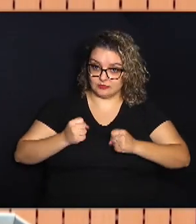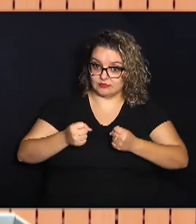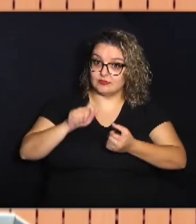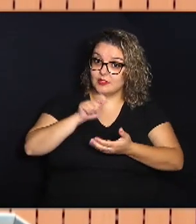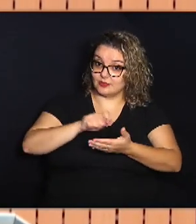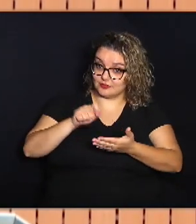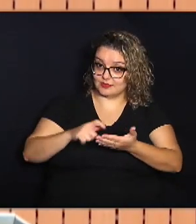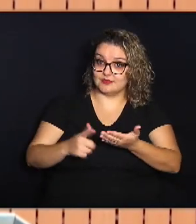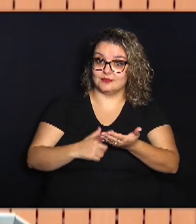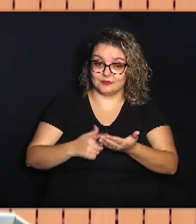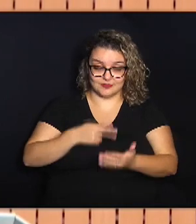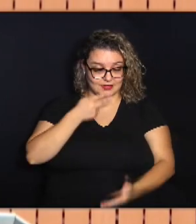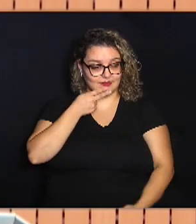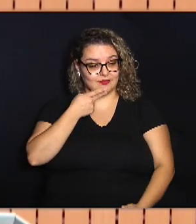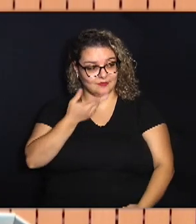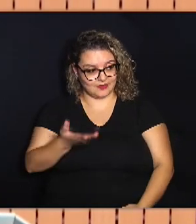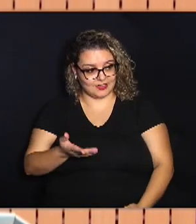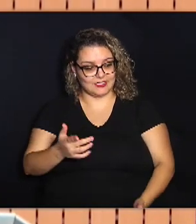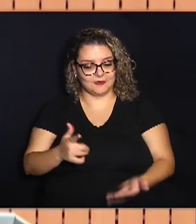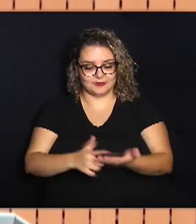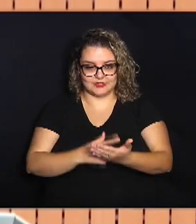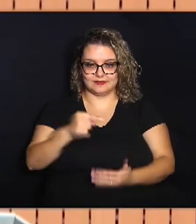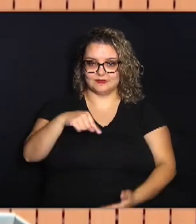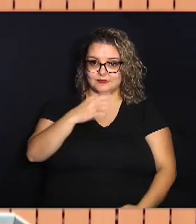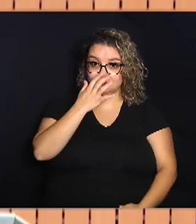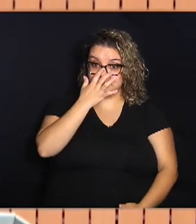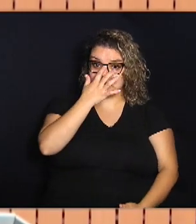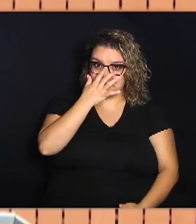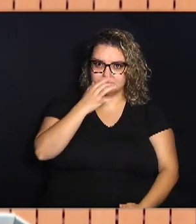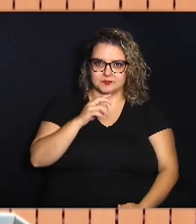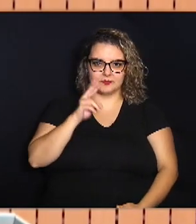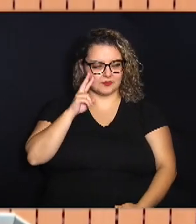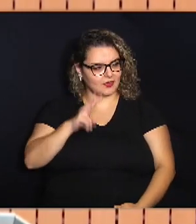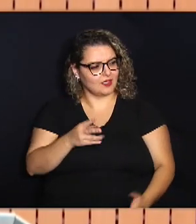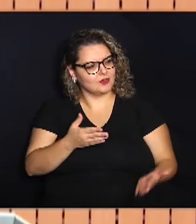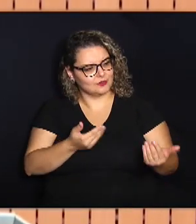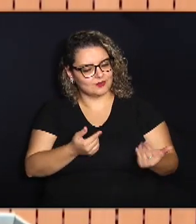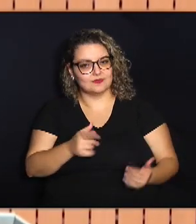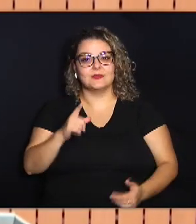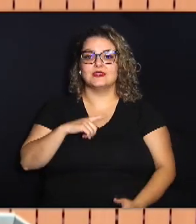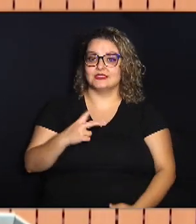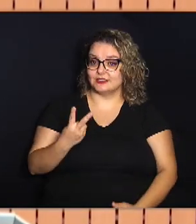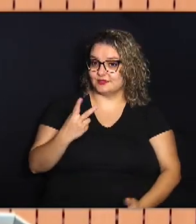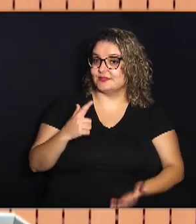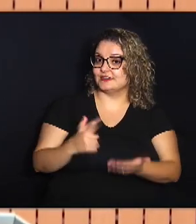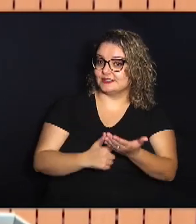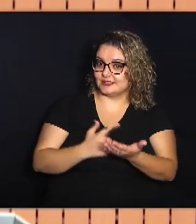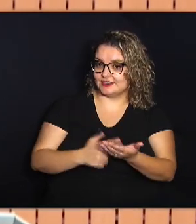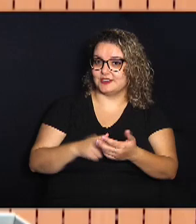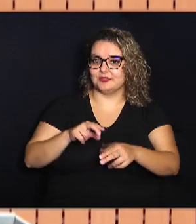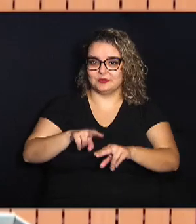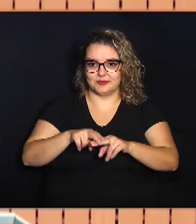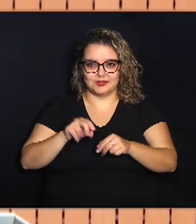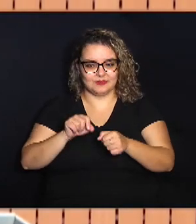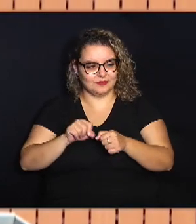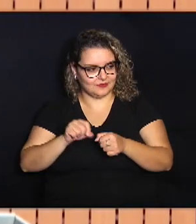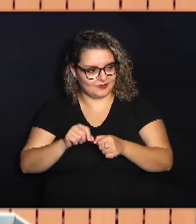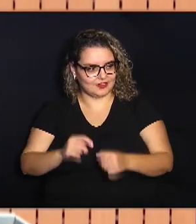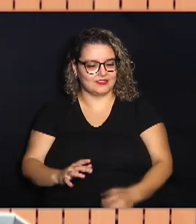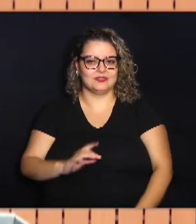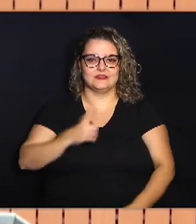livros, e a gente vai comentar esses livros aqui. A gente olha para ele tão novo, né, mas já tem 2 livros, né, por isso que a gente fez questão de ter essa homenagem,